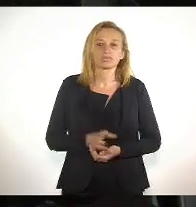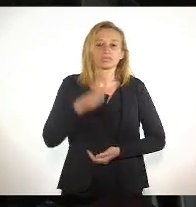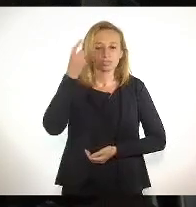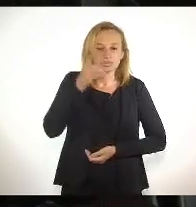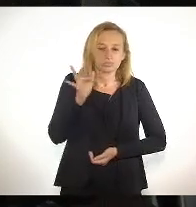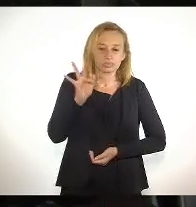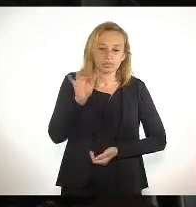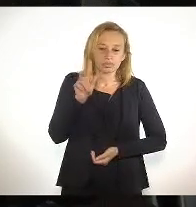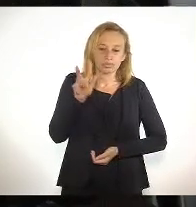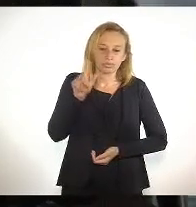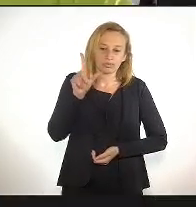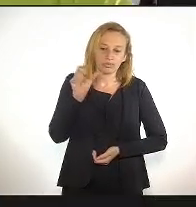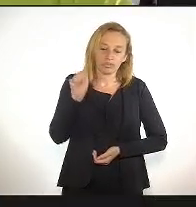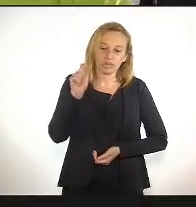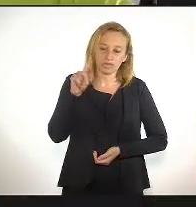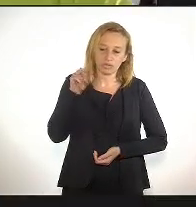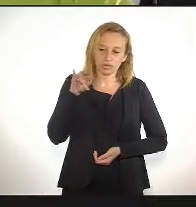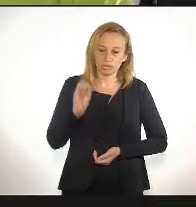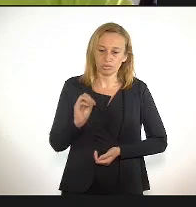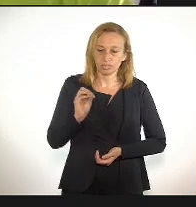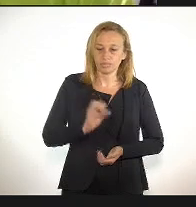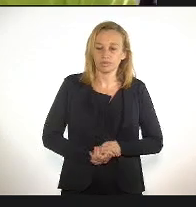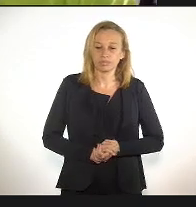Flávio Serafini.